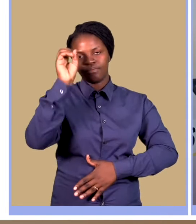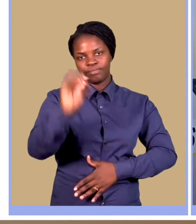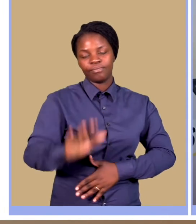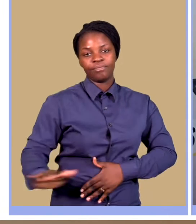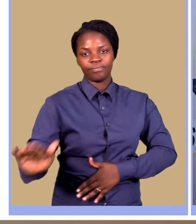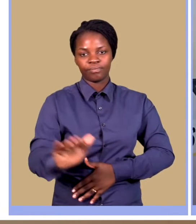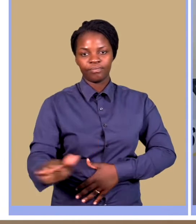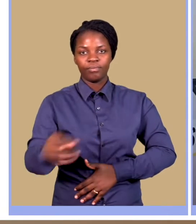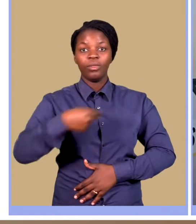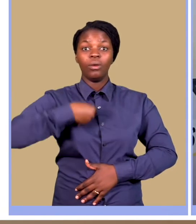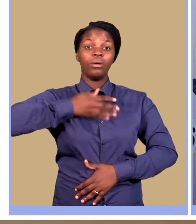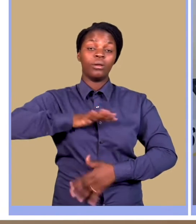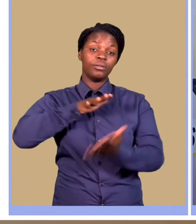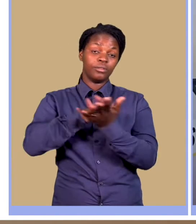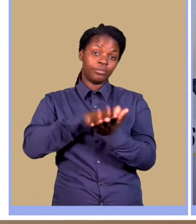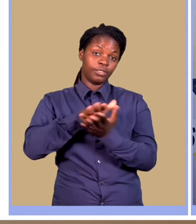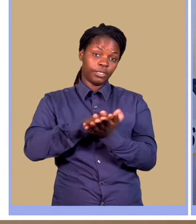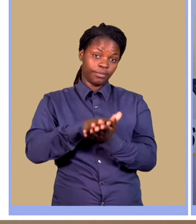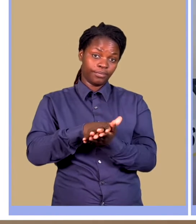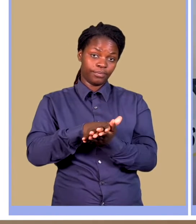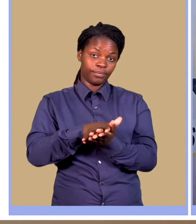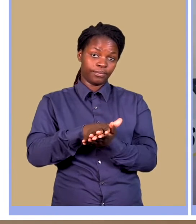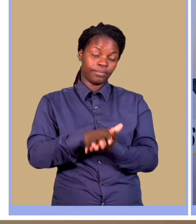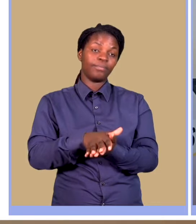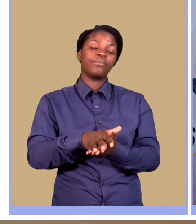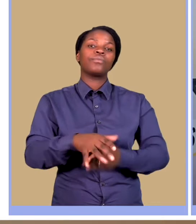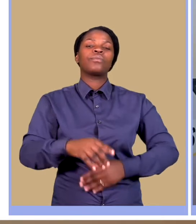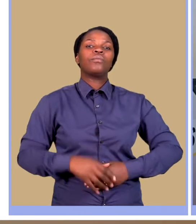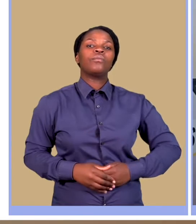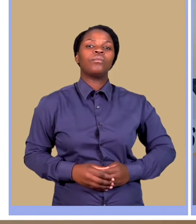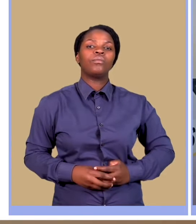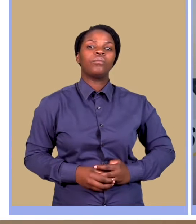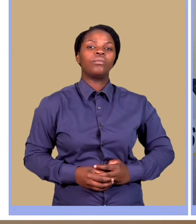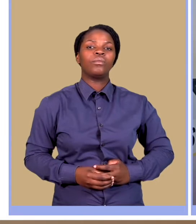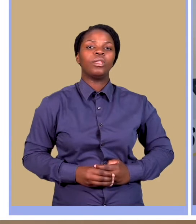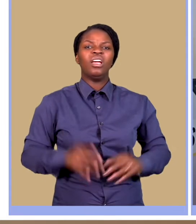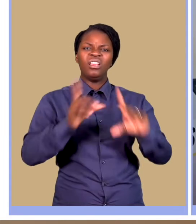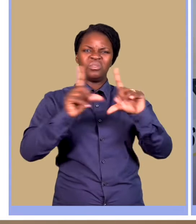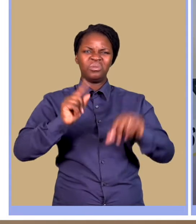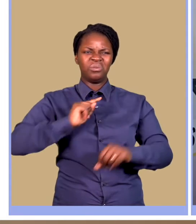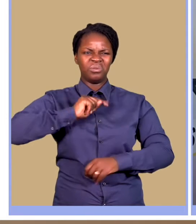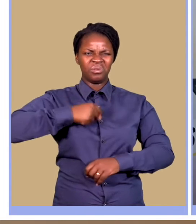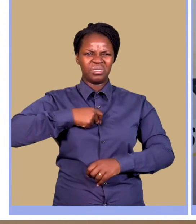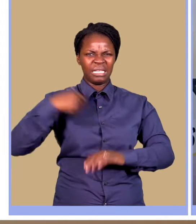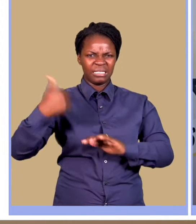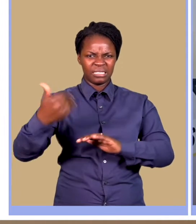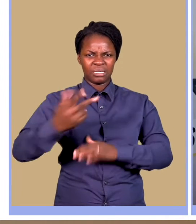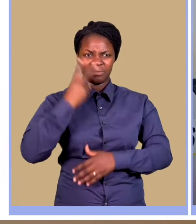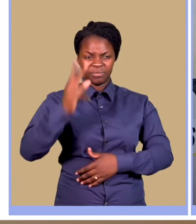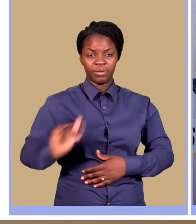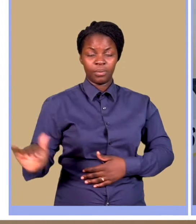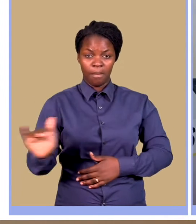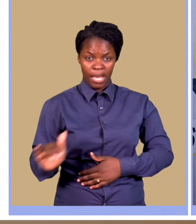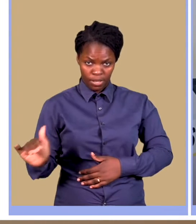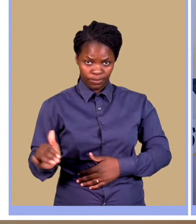verificado nos nossos bairros. Isso por quê? Muitas das vezes, quando caminhamos, vemos as valas